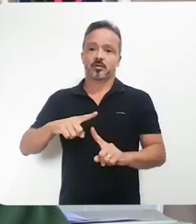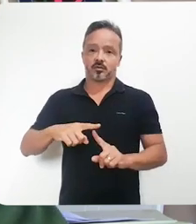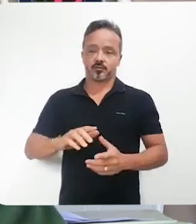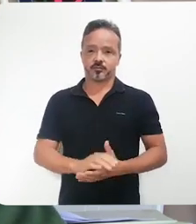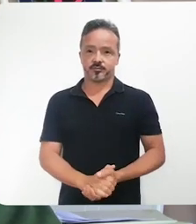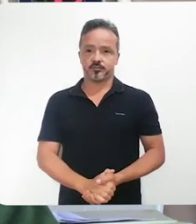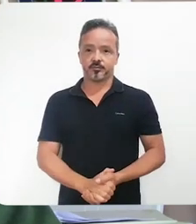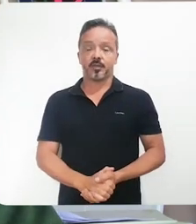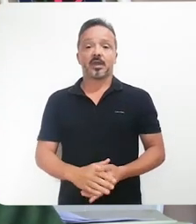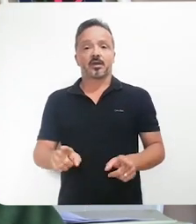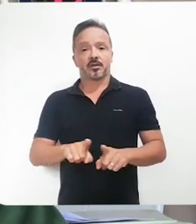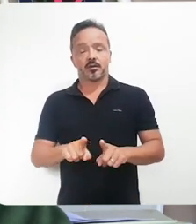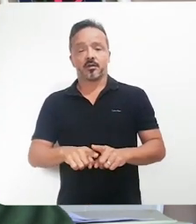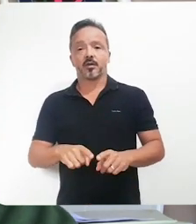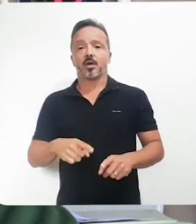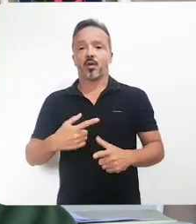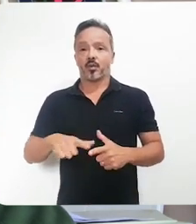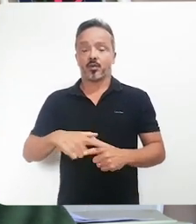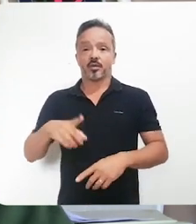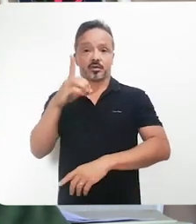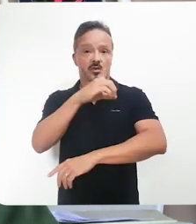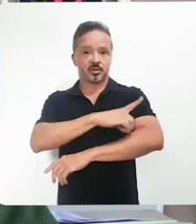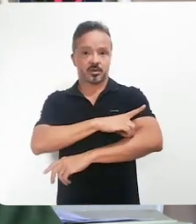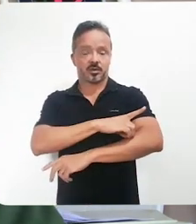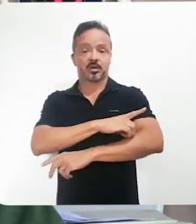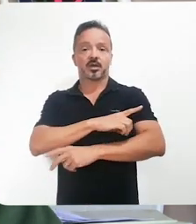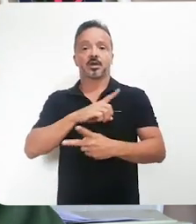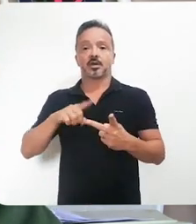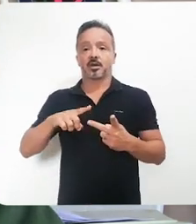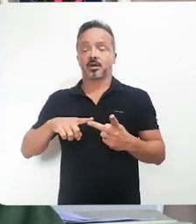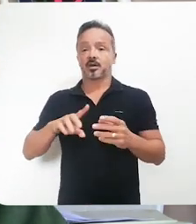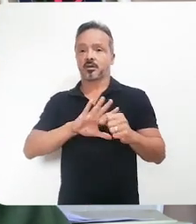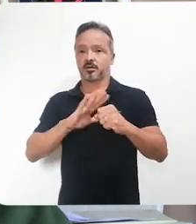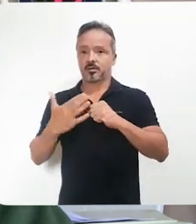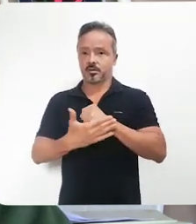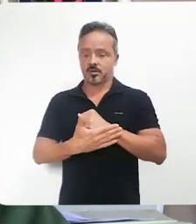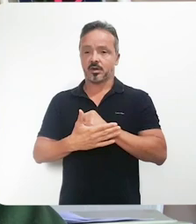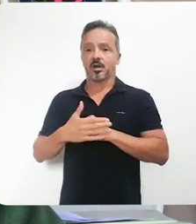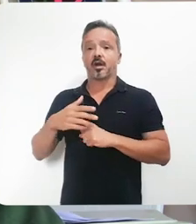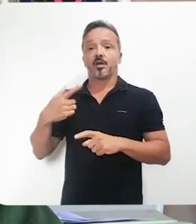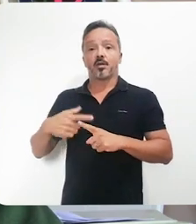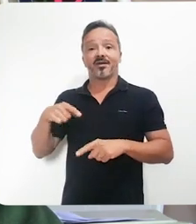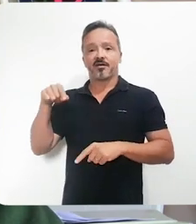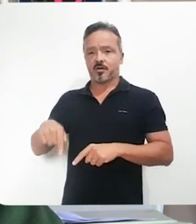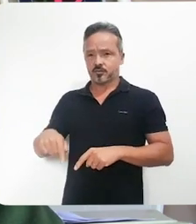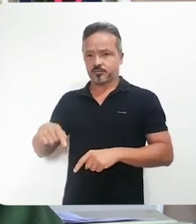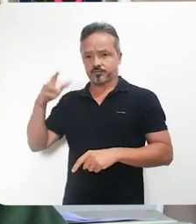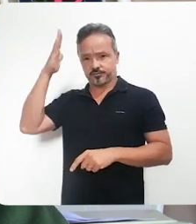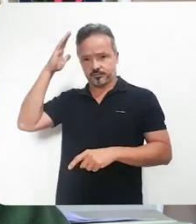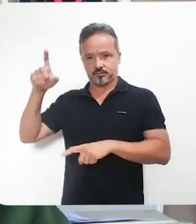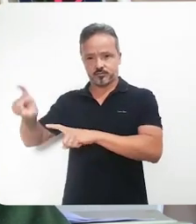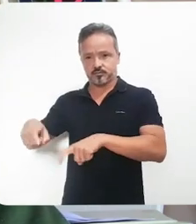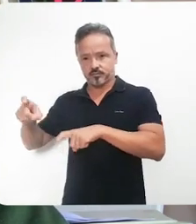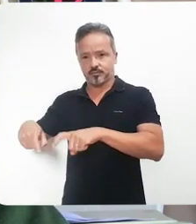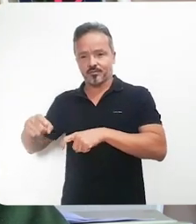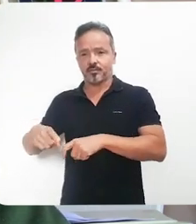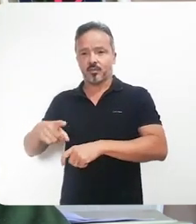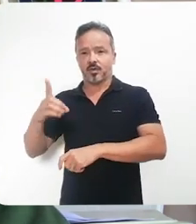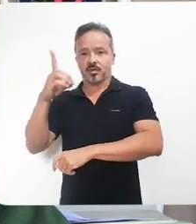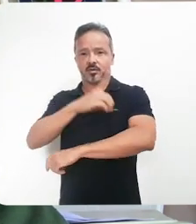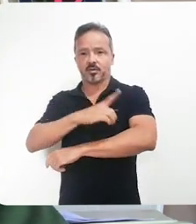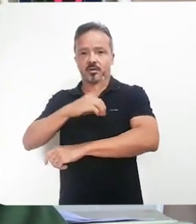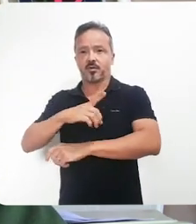dengue e, eventualmente, do coronavírus. Nós vivemos aqui no interior do Paraná uma epidemia muito forte de